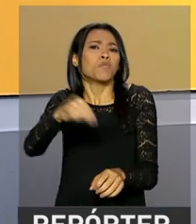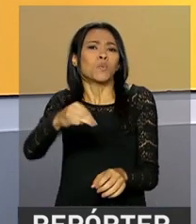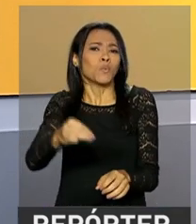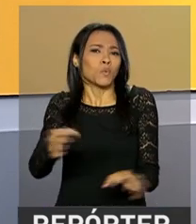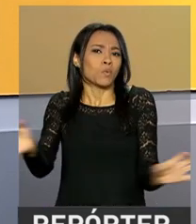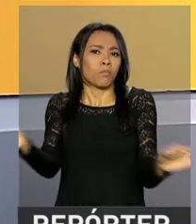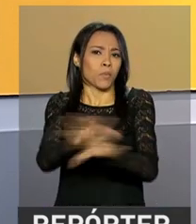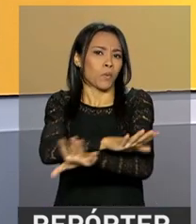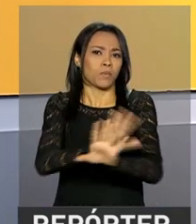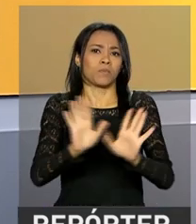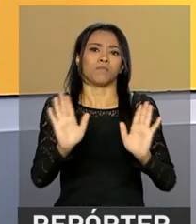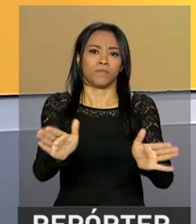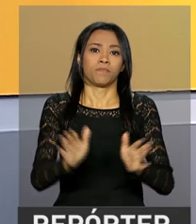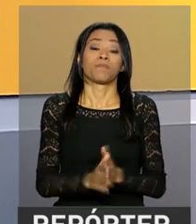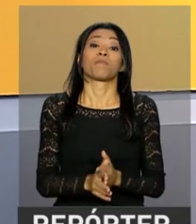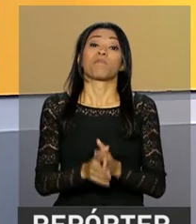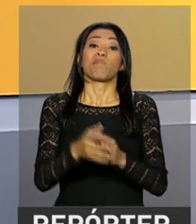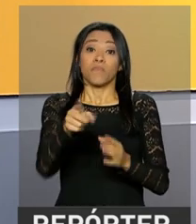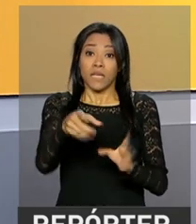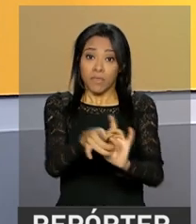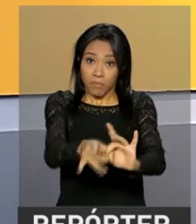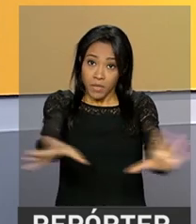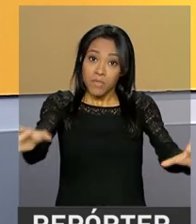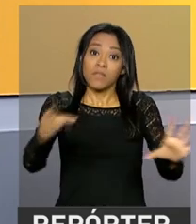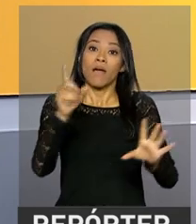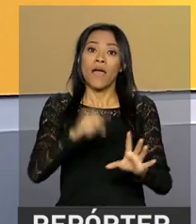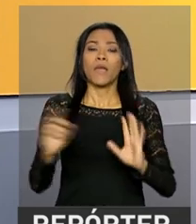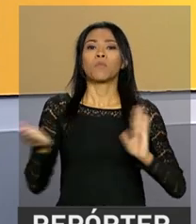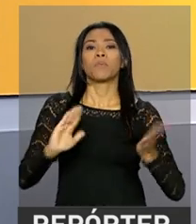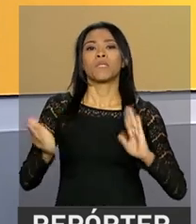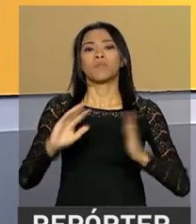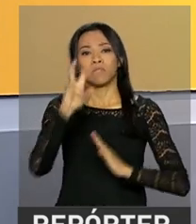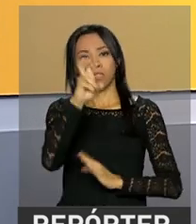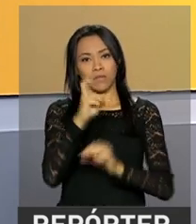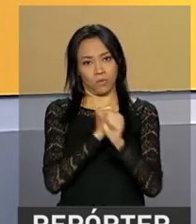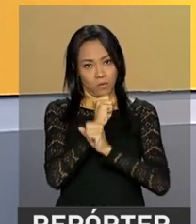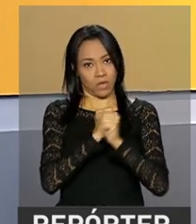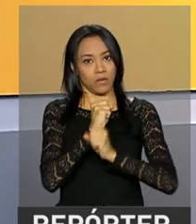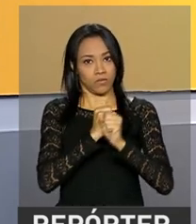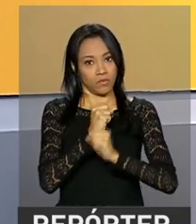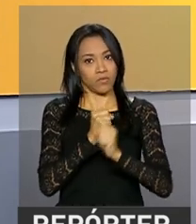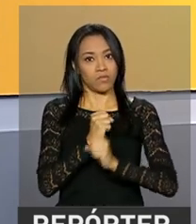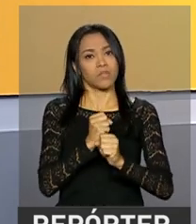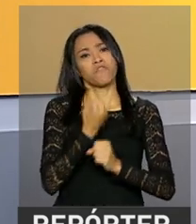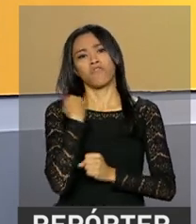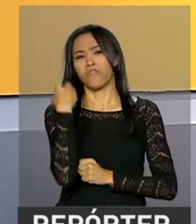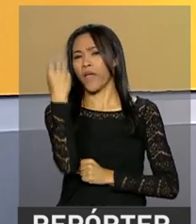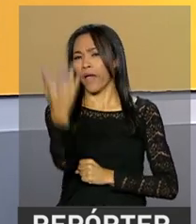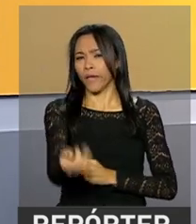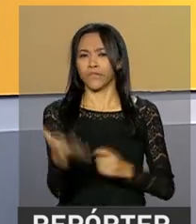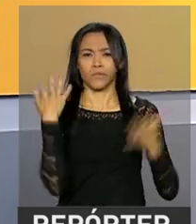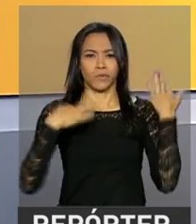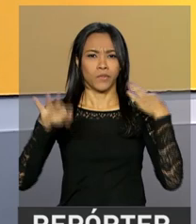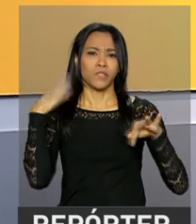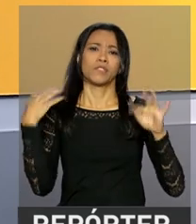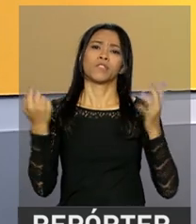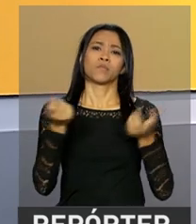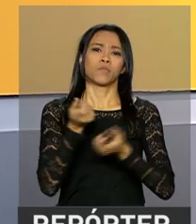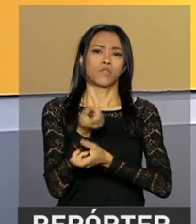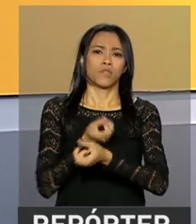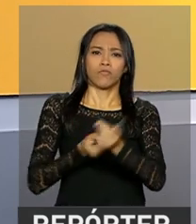concluído a autorização é válida por até 5 anos e permite viagens de turismo negócios